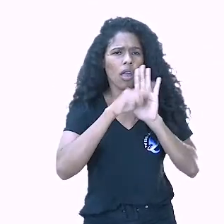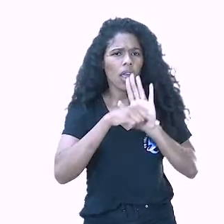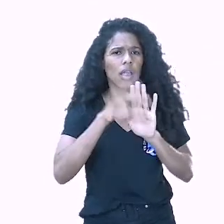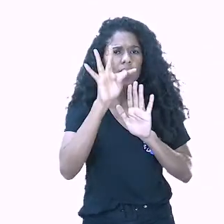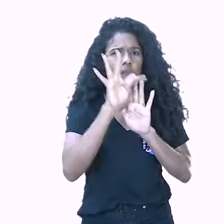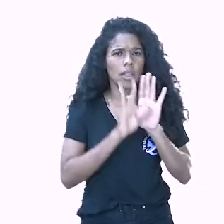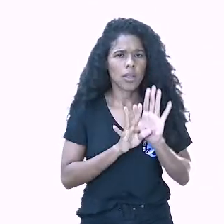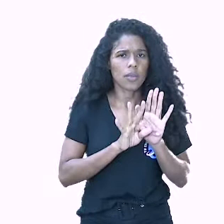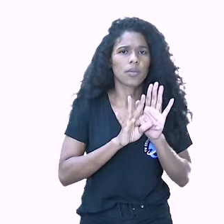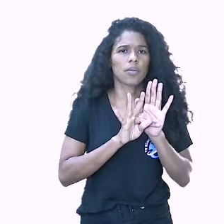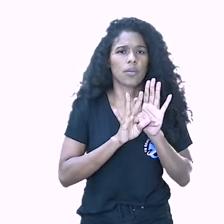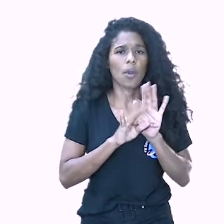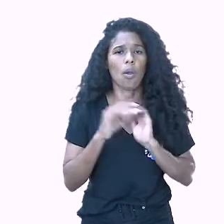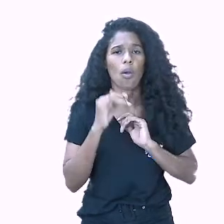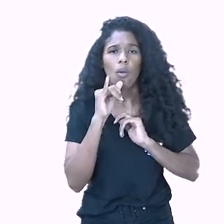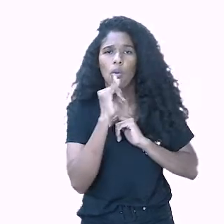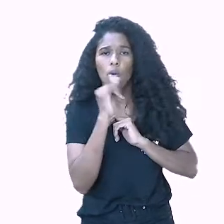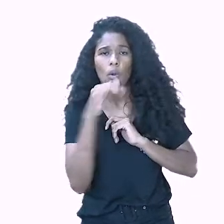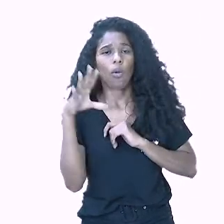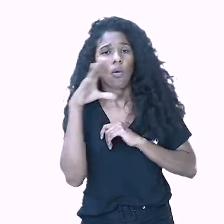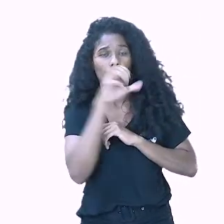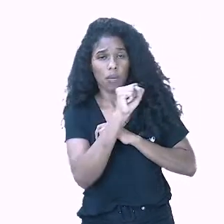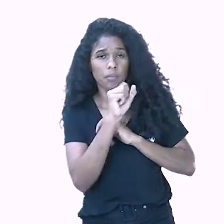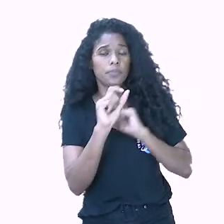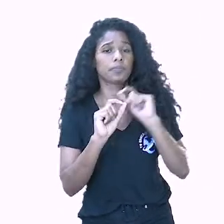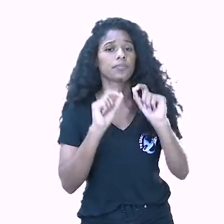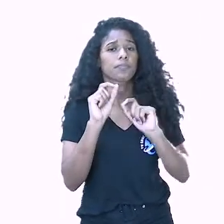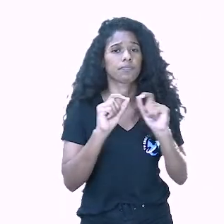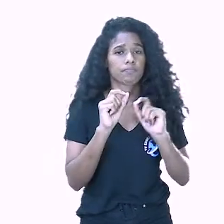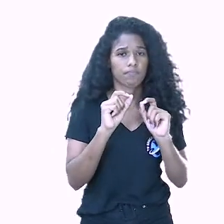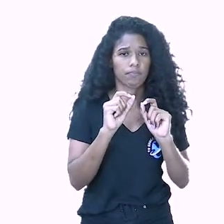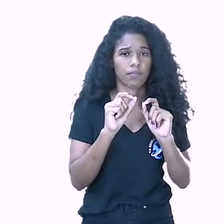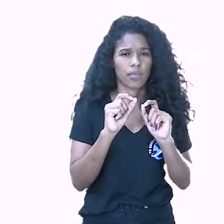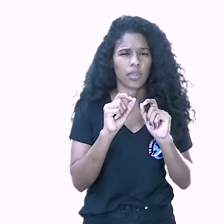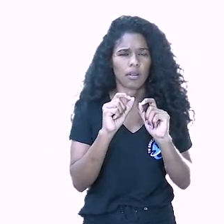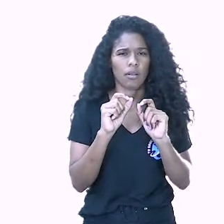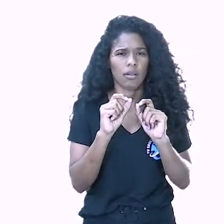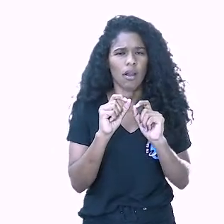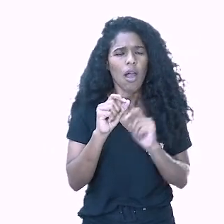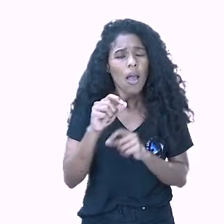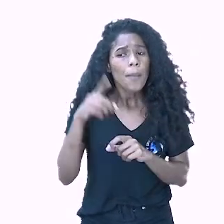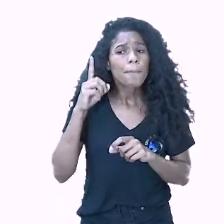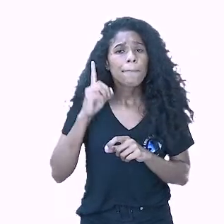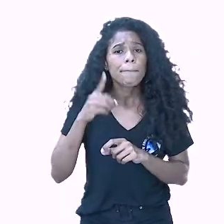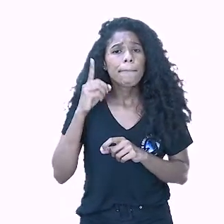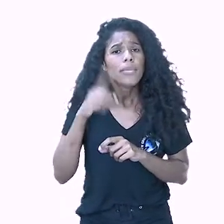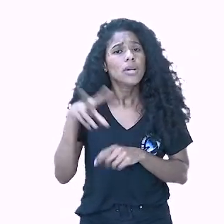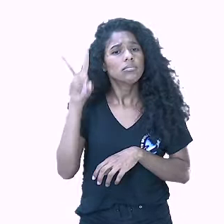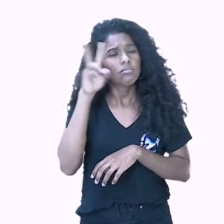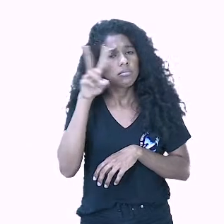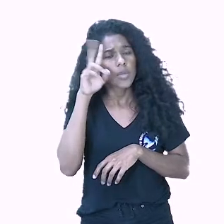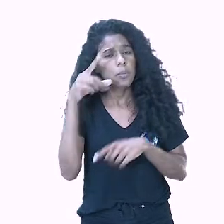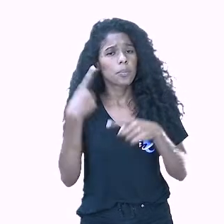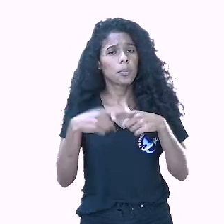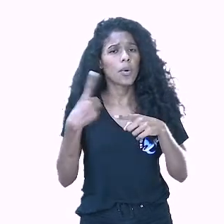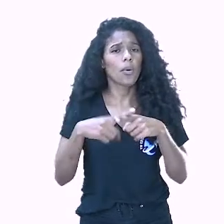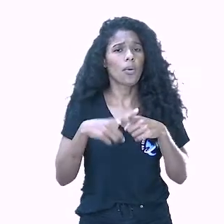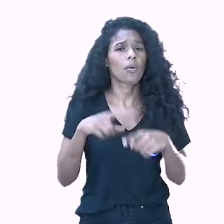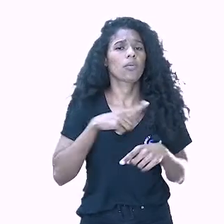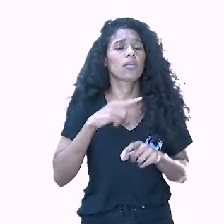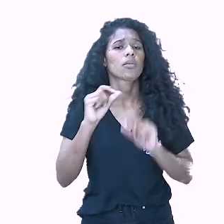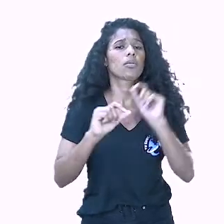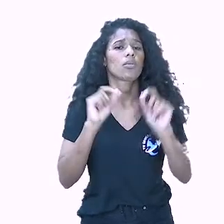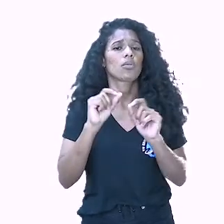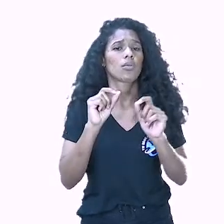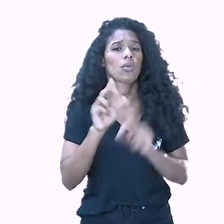próprio tempo? Porque a crônica, além dela ter esse nome associado ao tempo, ela também nos dá essa